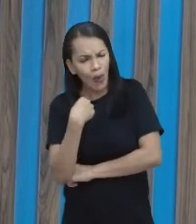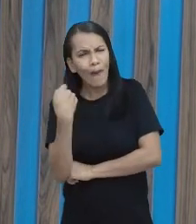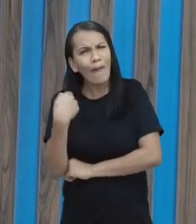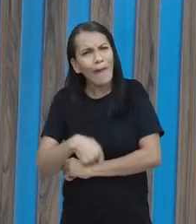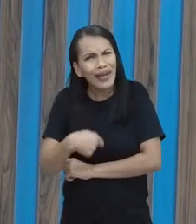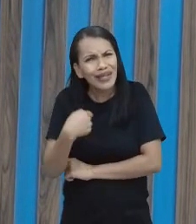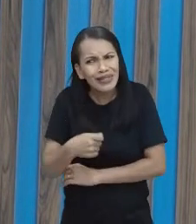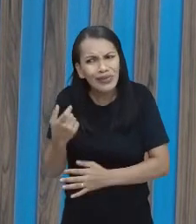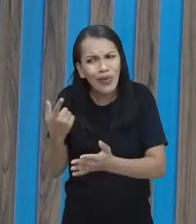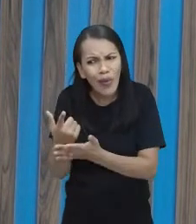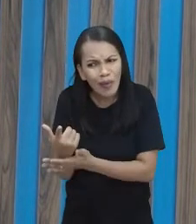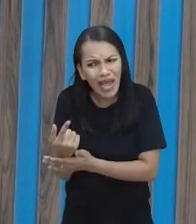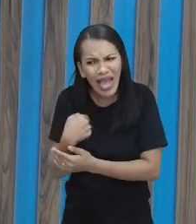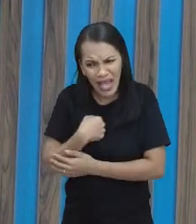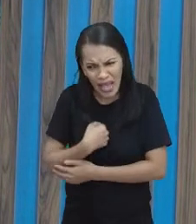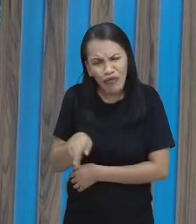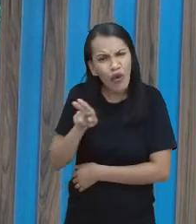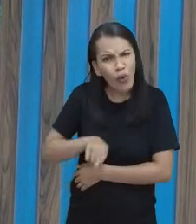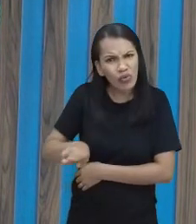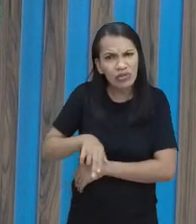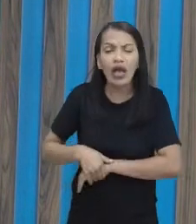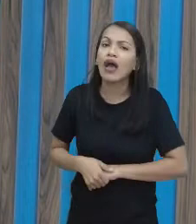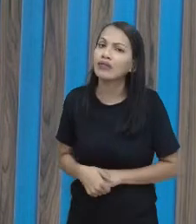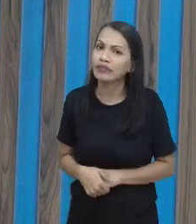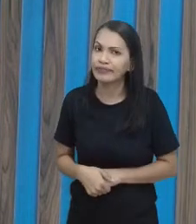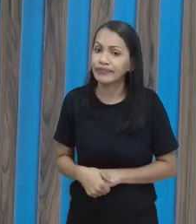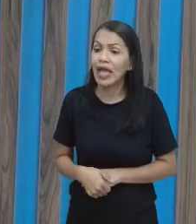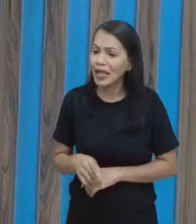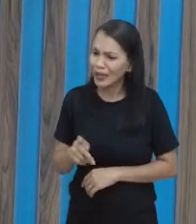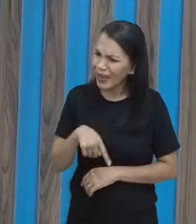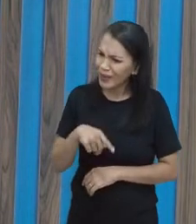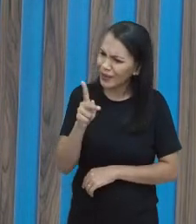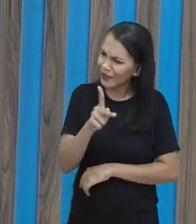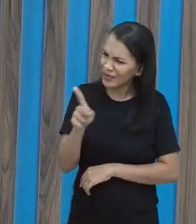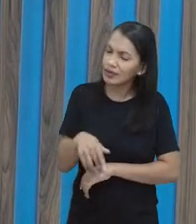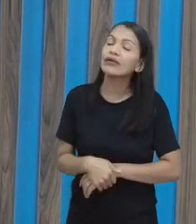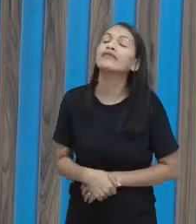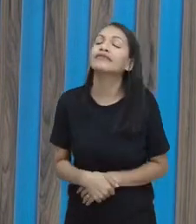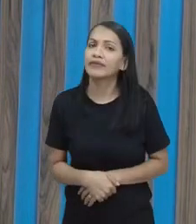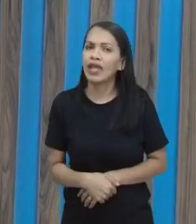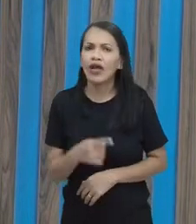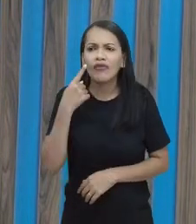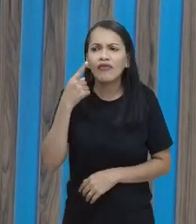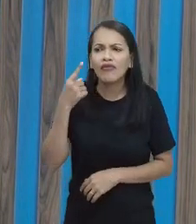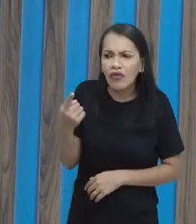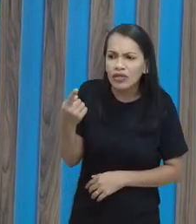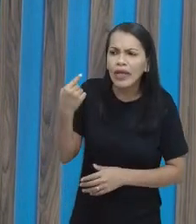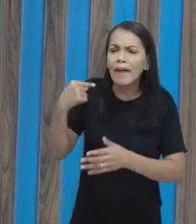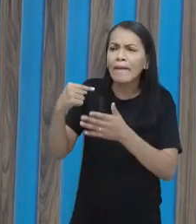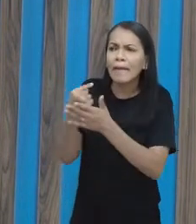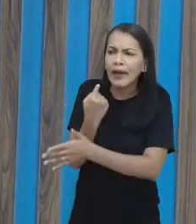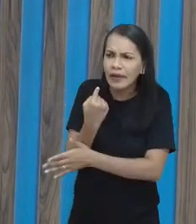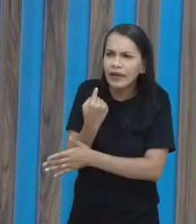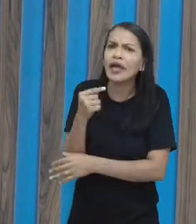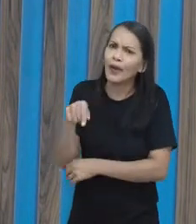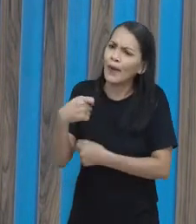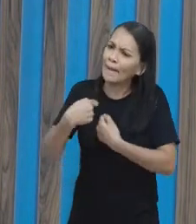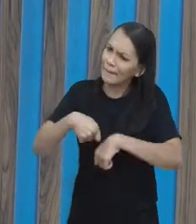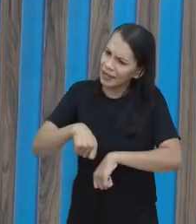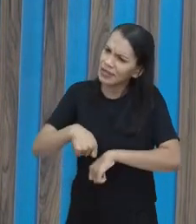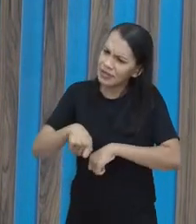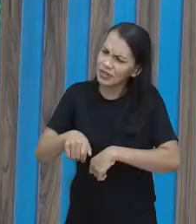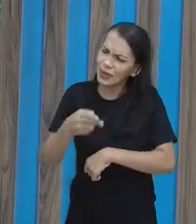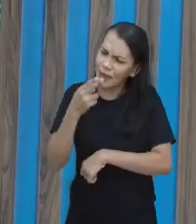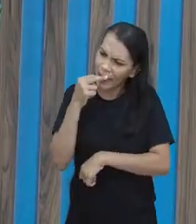é, professora Isabel? Quando a senhora vai fazer compras, a senhora fica atenta a essa pergunta, professora, será que eu preciso